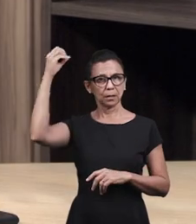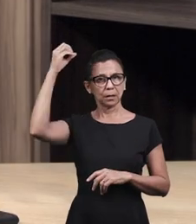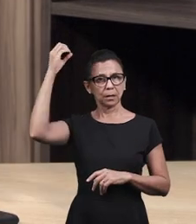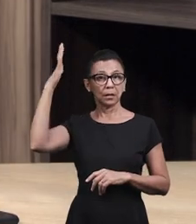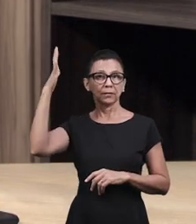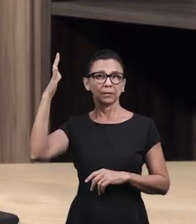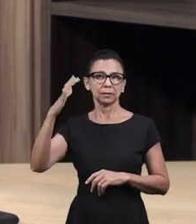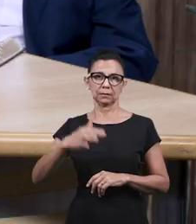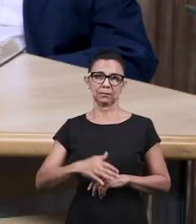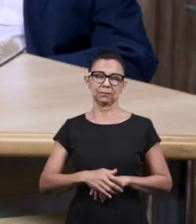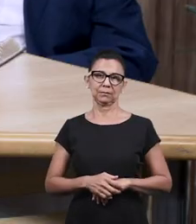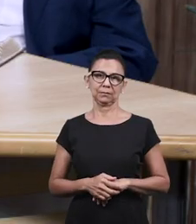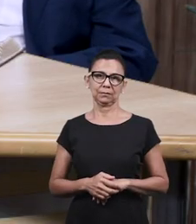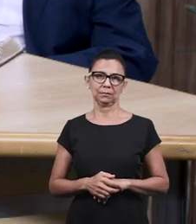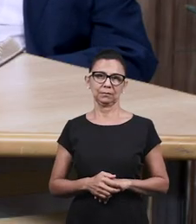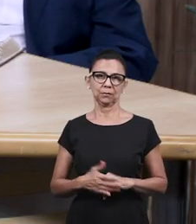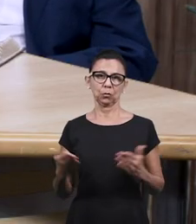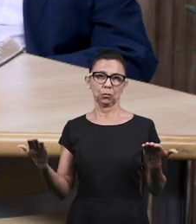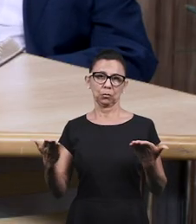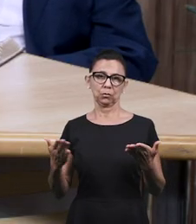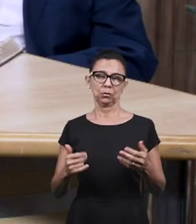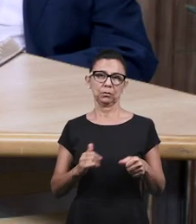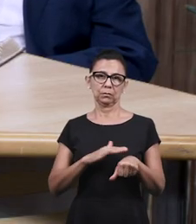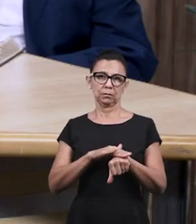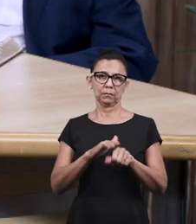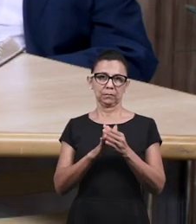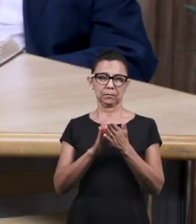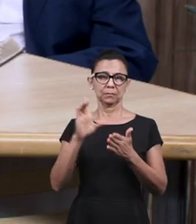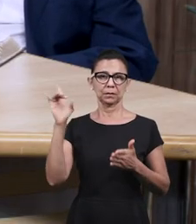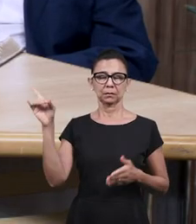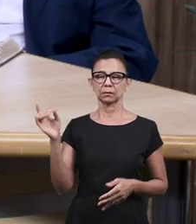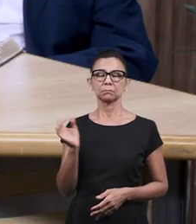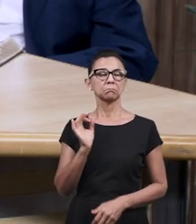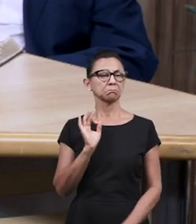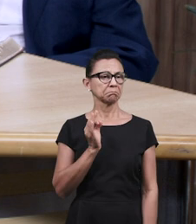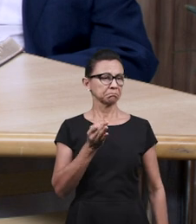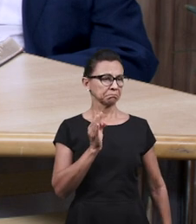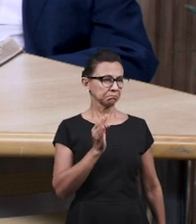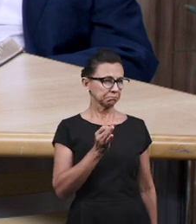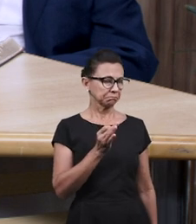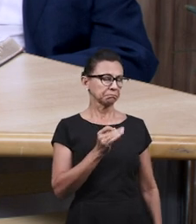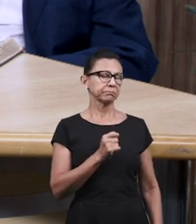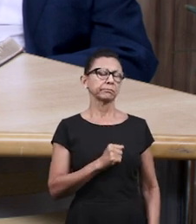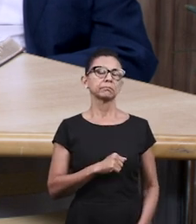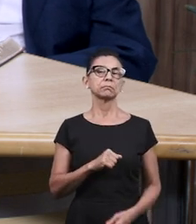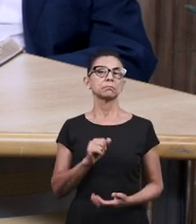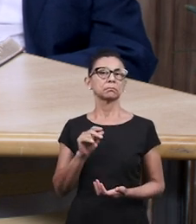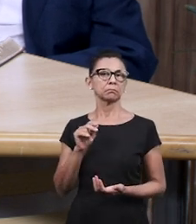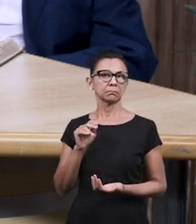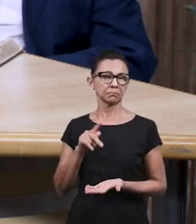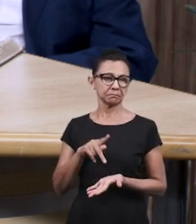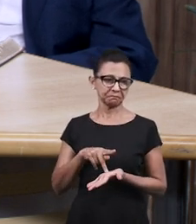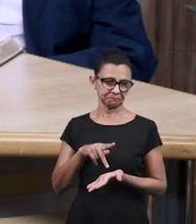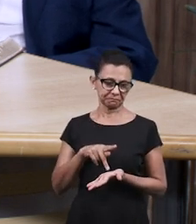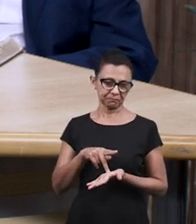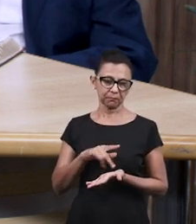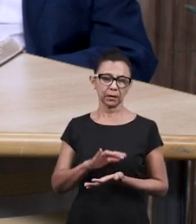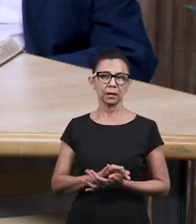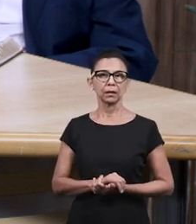a revelação, nessa nossa edição do programa Conversas Bíblicas? Perfeitamente.